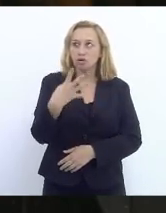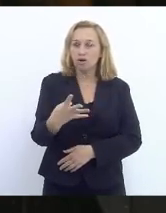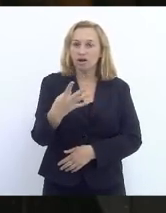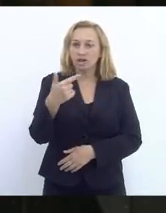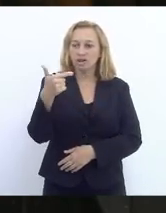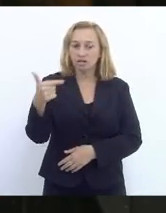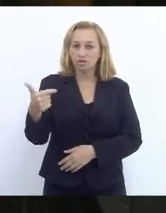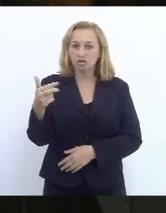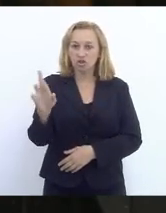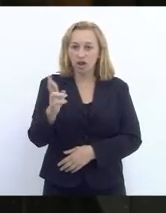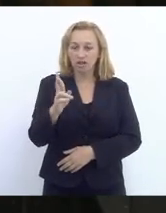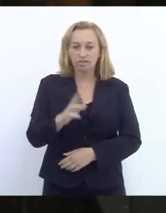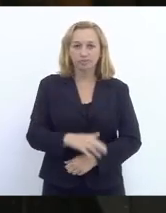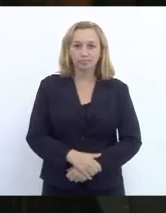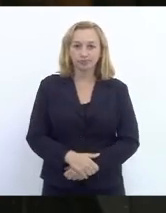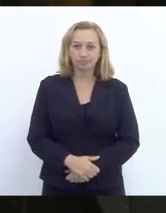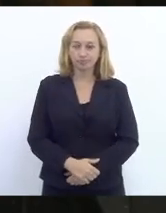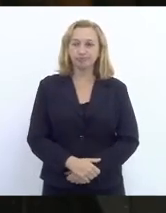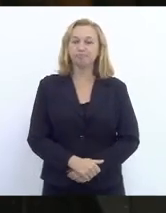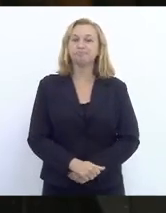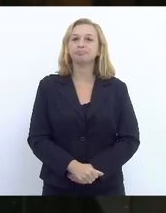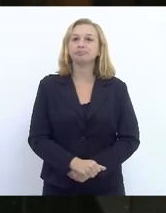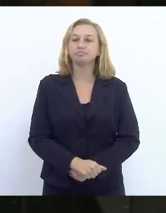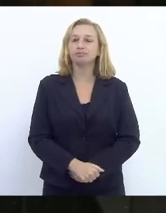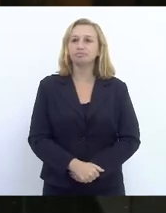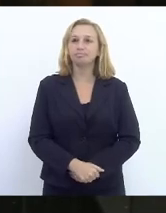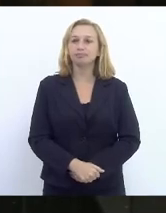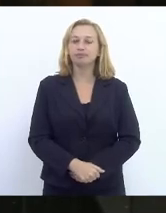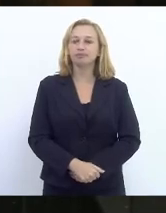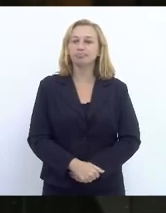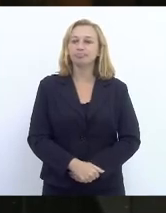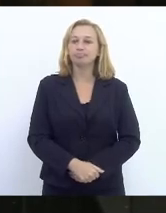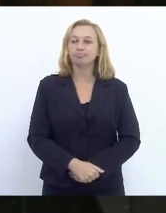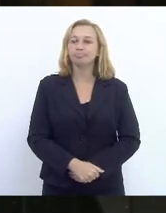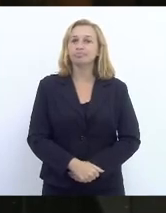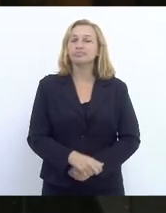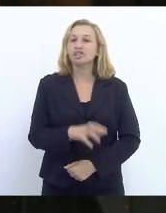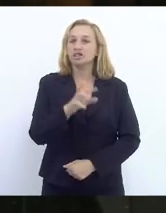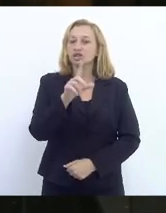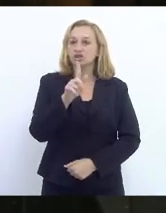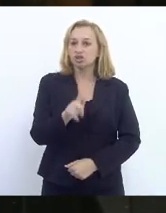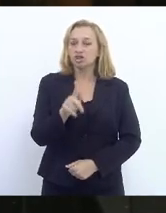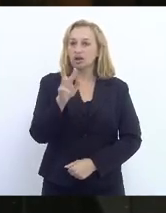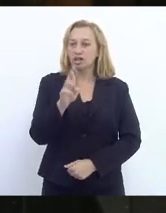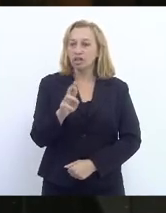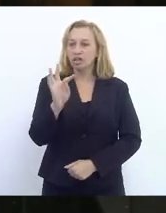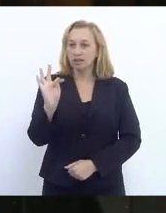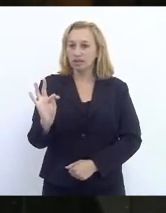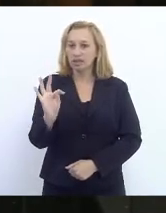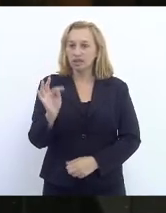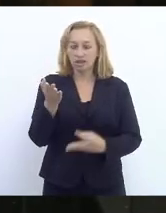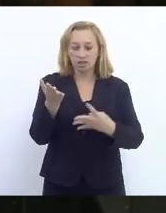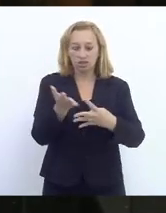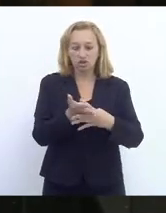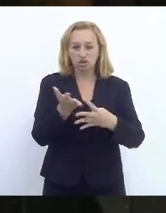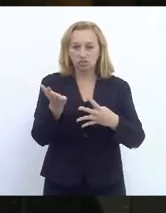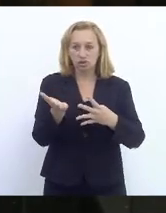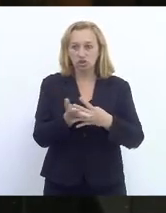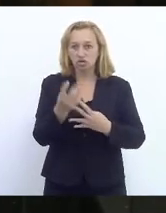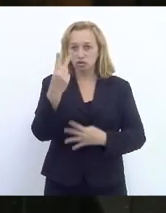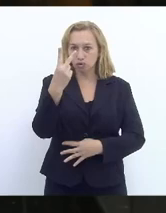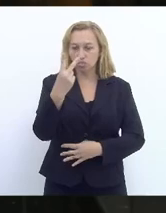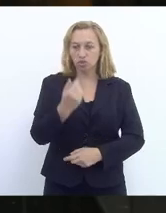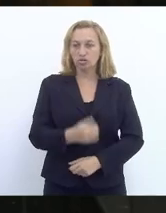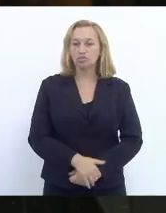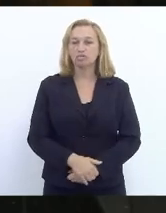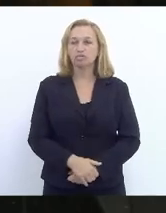242 reais é só que tem café Ritter era dividido em duas taxas